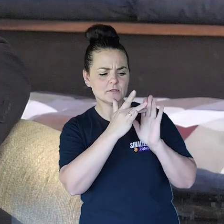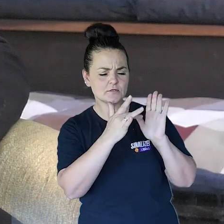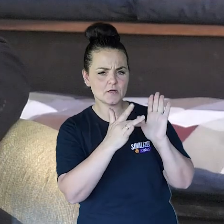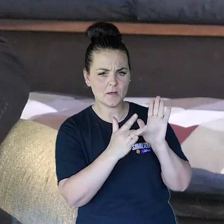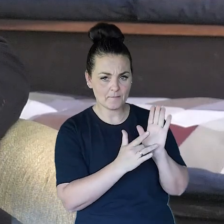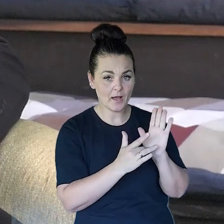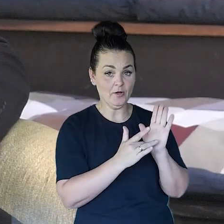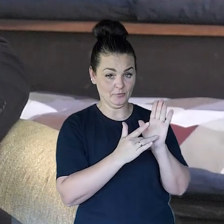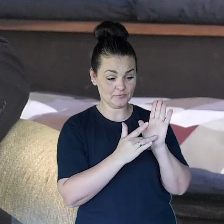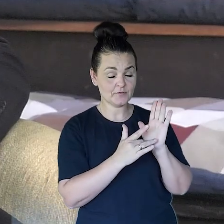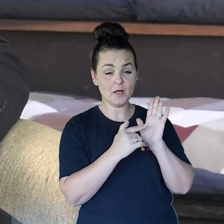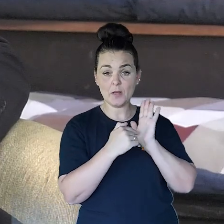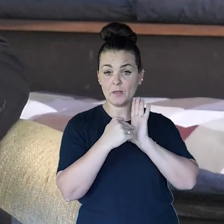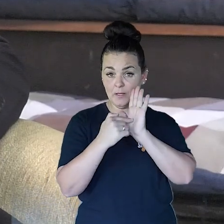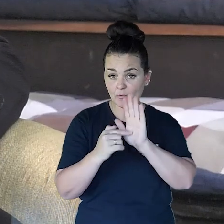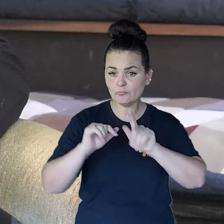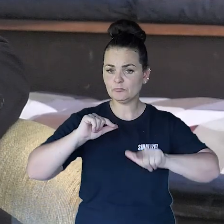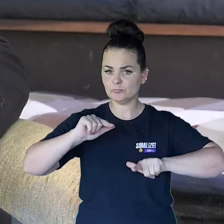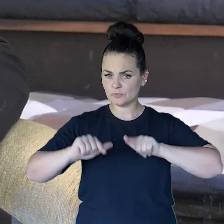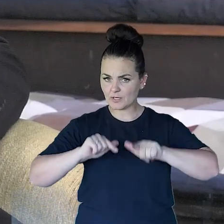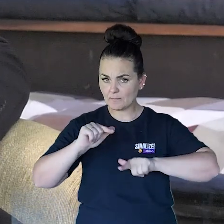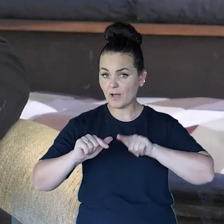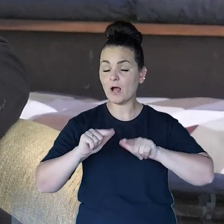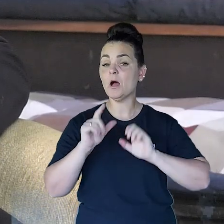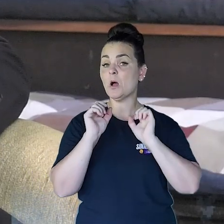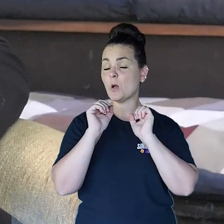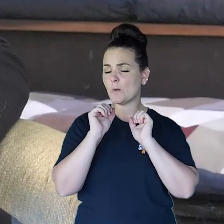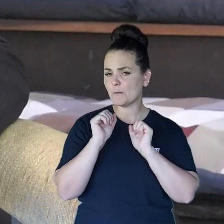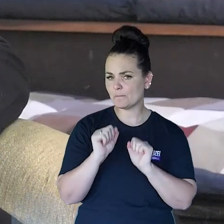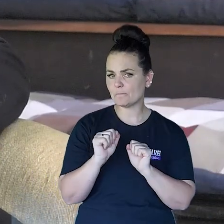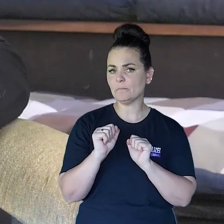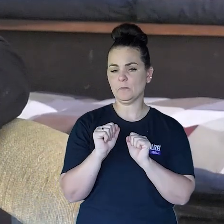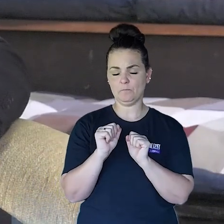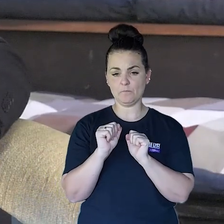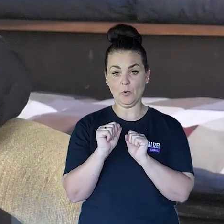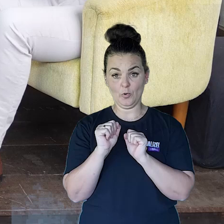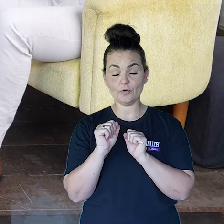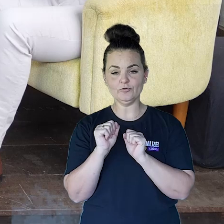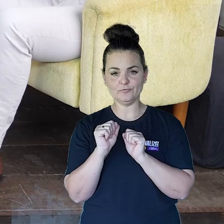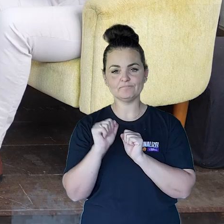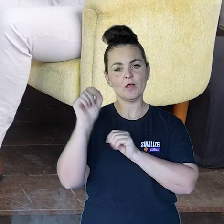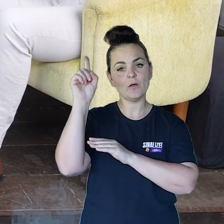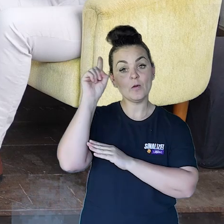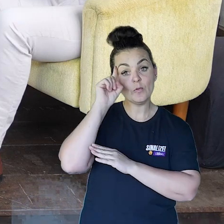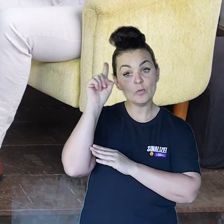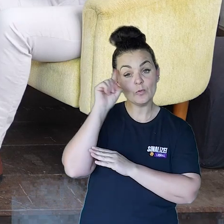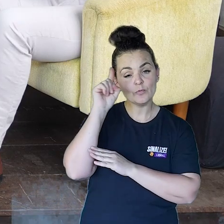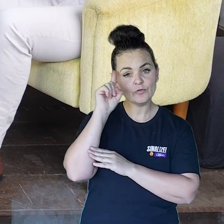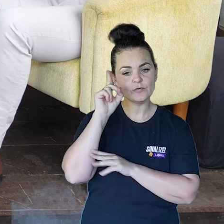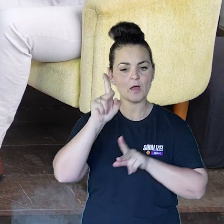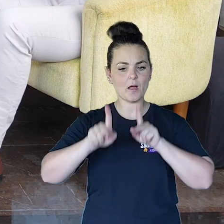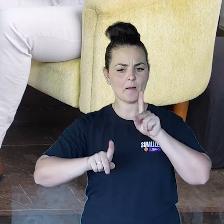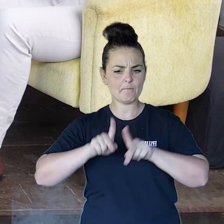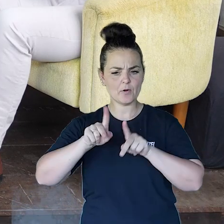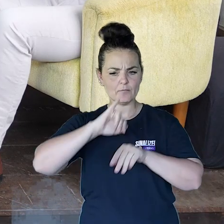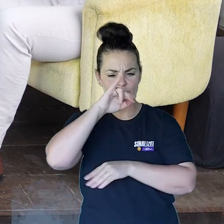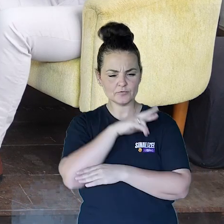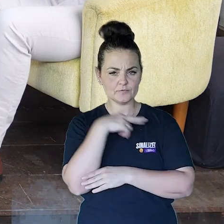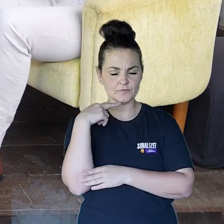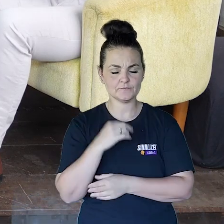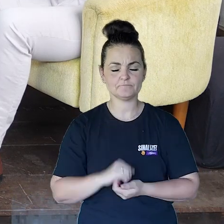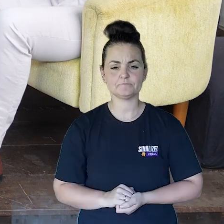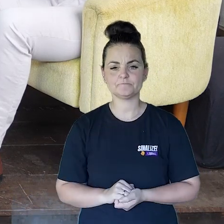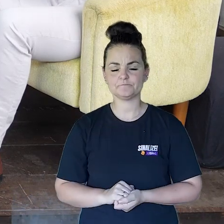causas que norteiam o seu trabalho e que têm impacto diretamente no dia a dia da população jaraguaense?